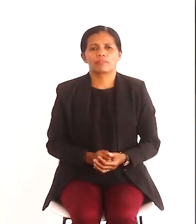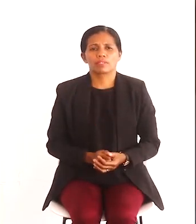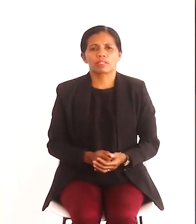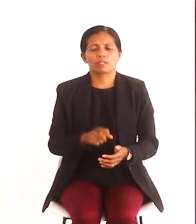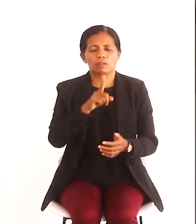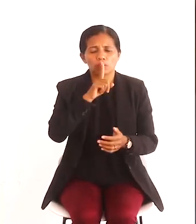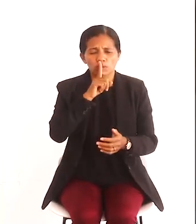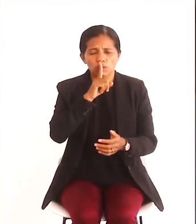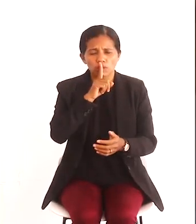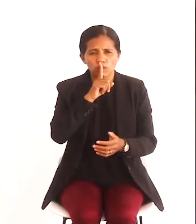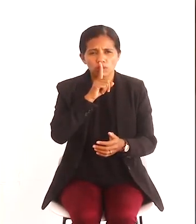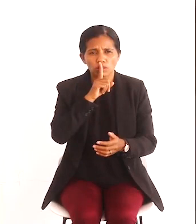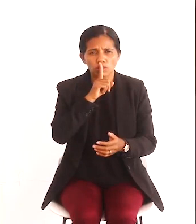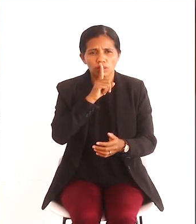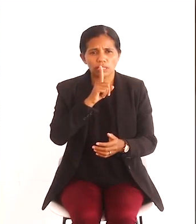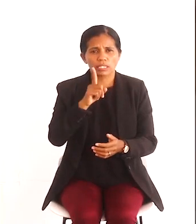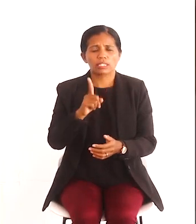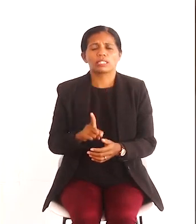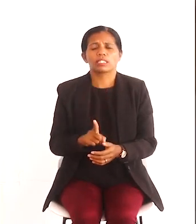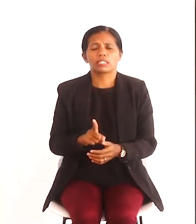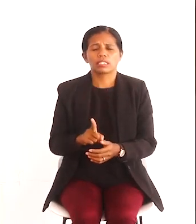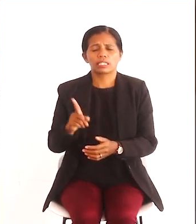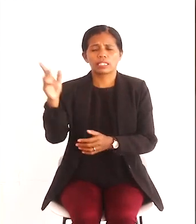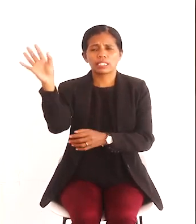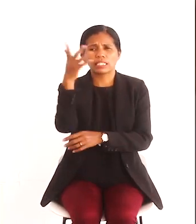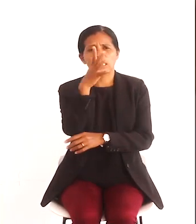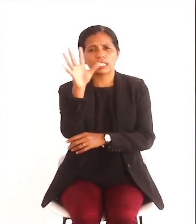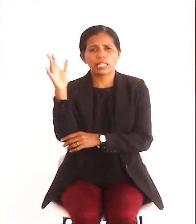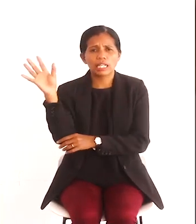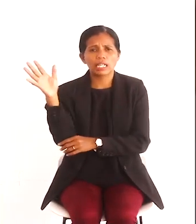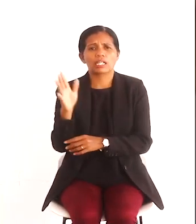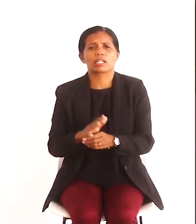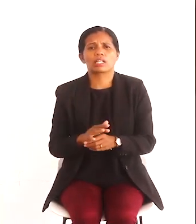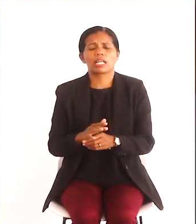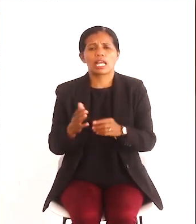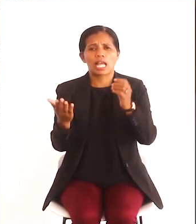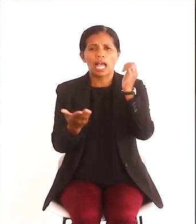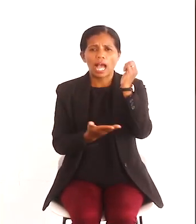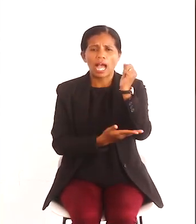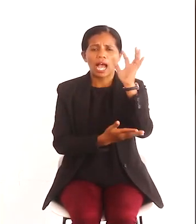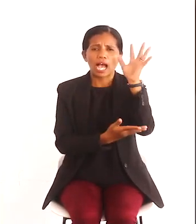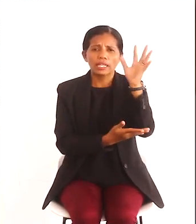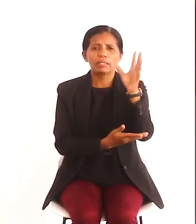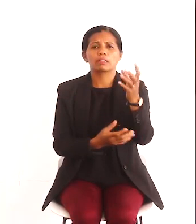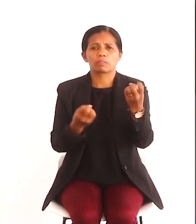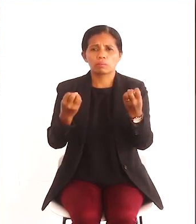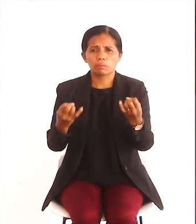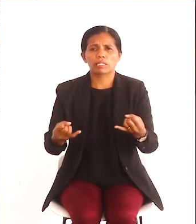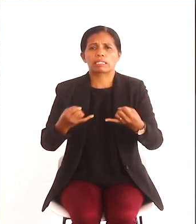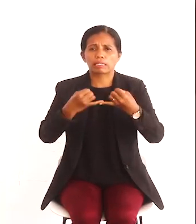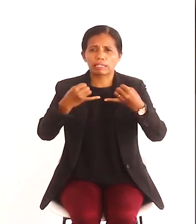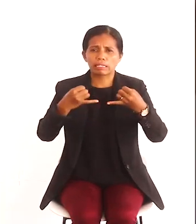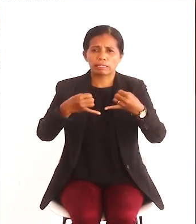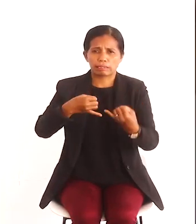Calai, canas e bambus, árvores e eirus, palmeiras e